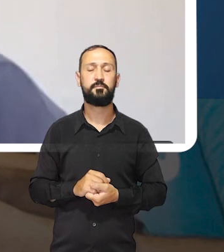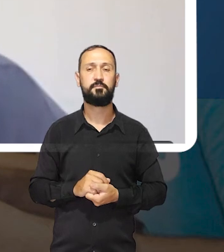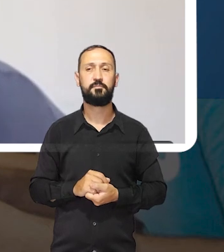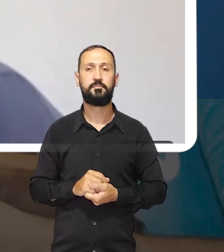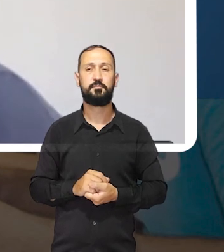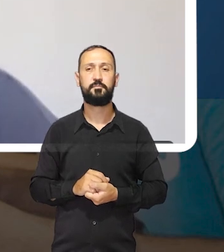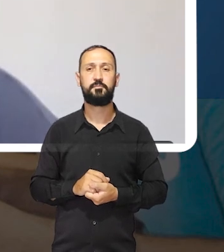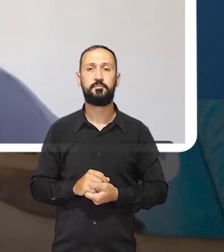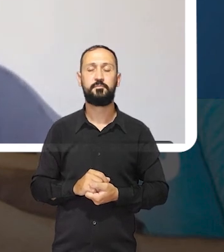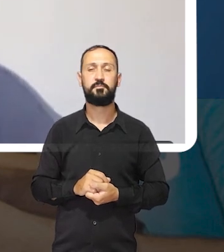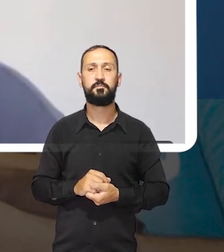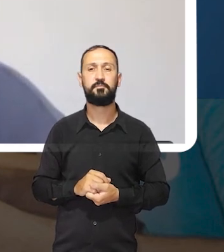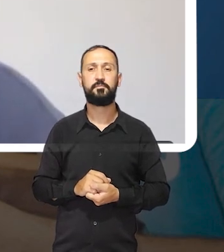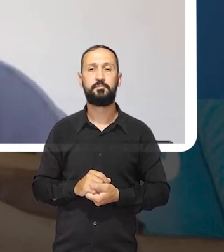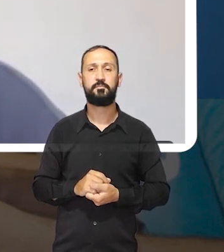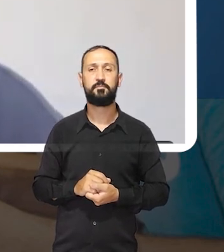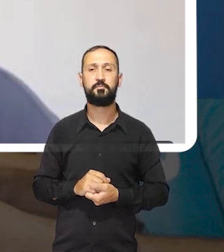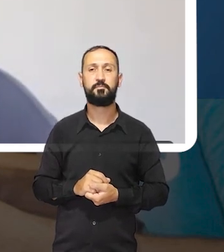Quando